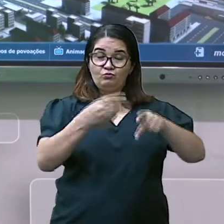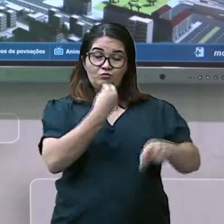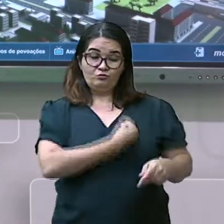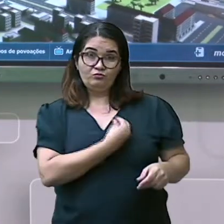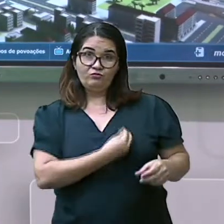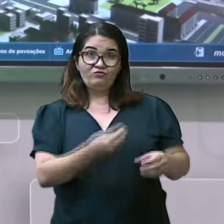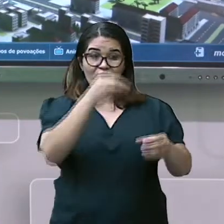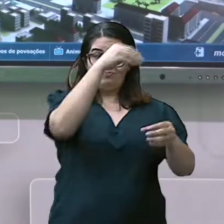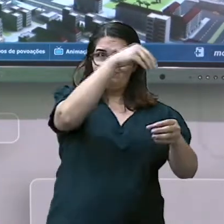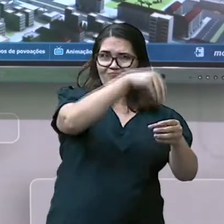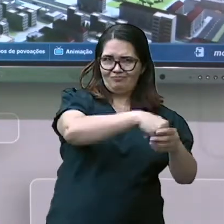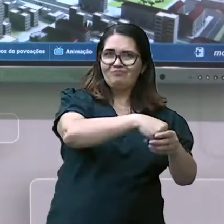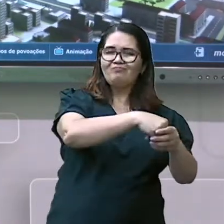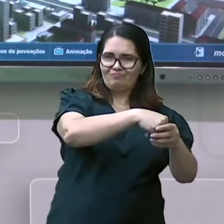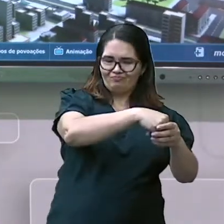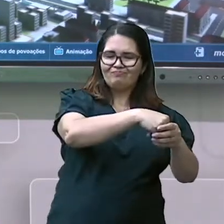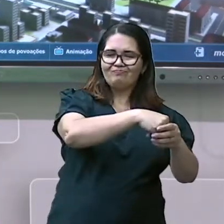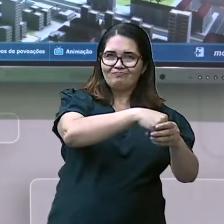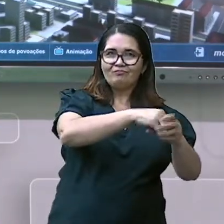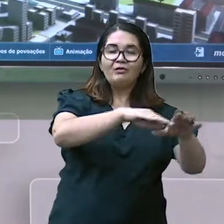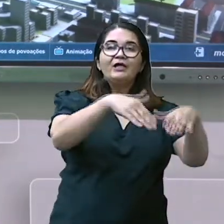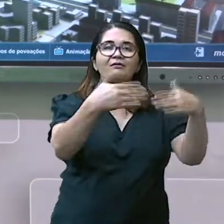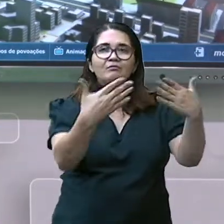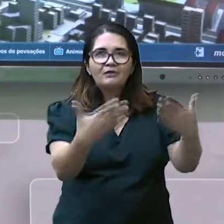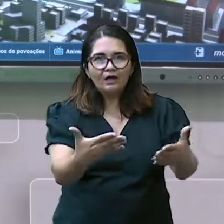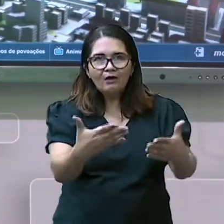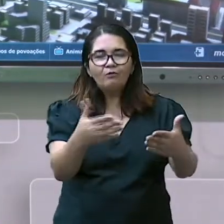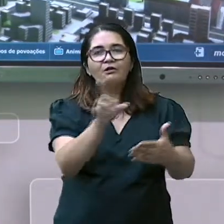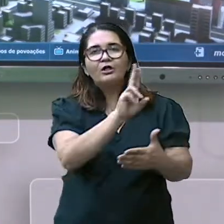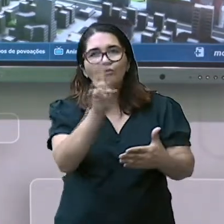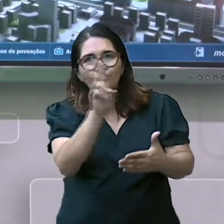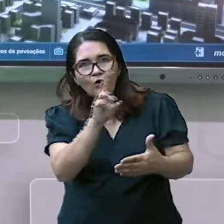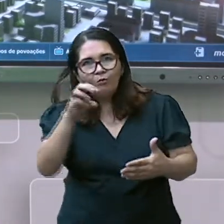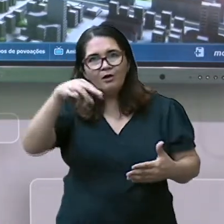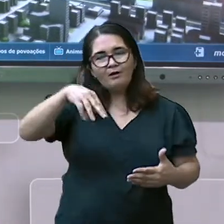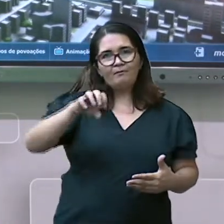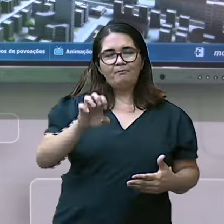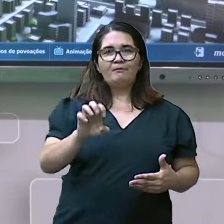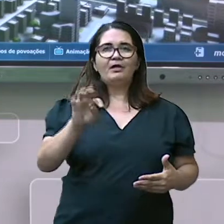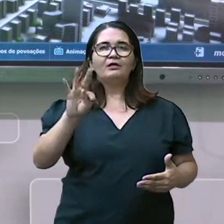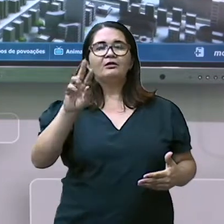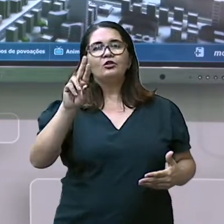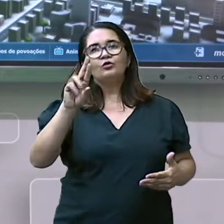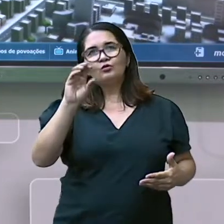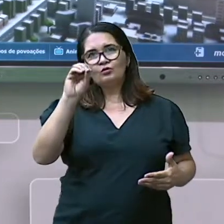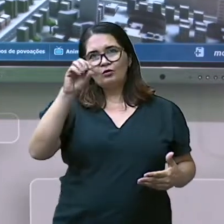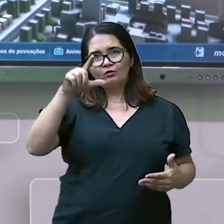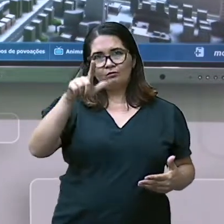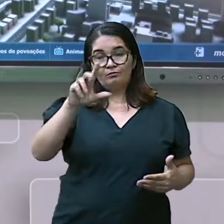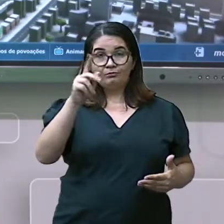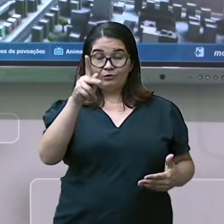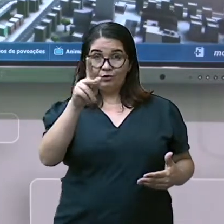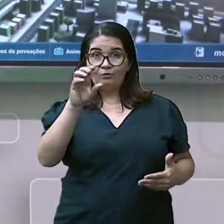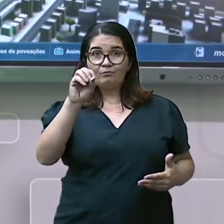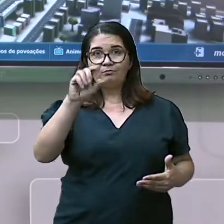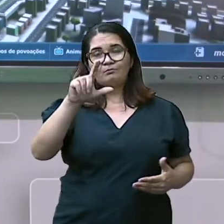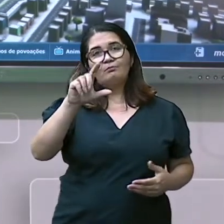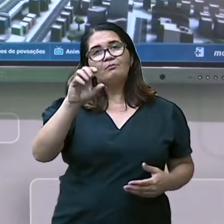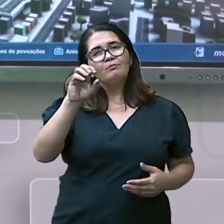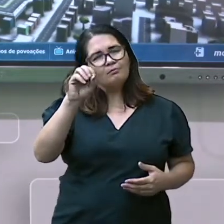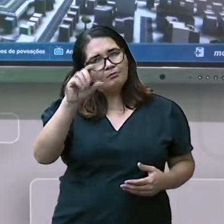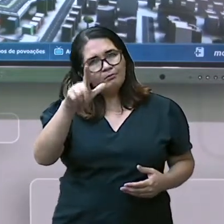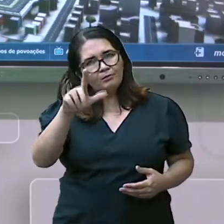de habitantes, certo? Aí recebe o nome de metrópole. Nós podemos ter